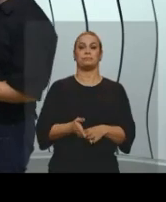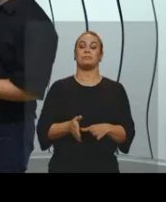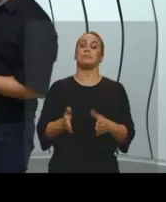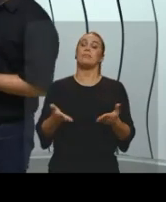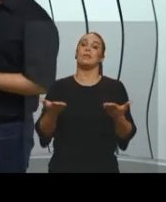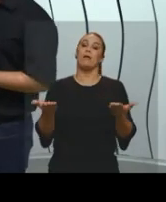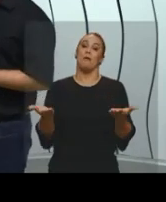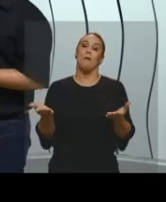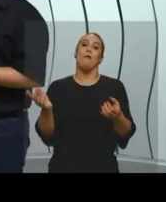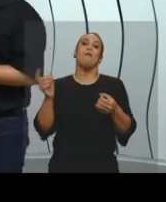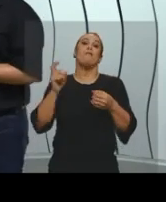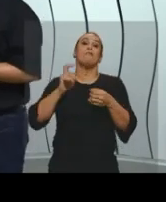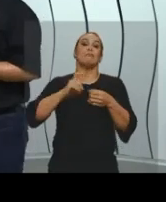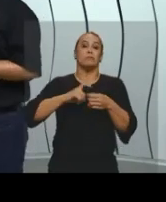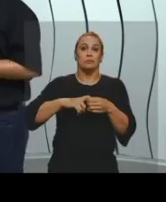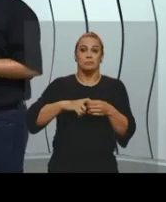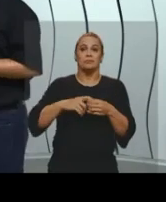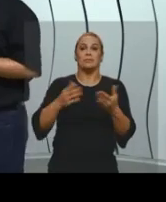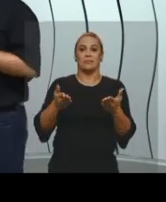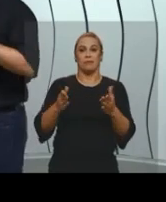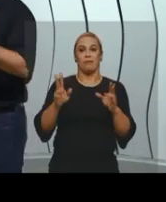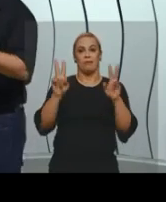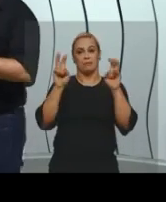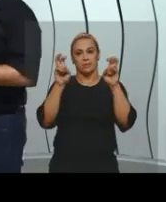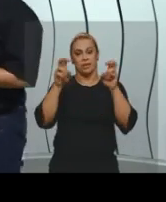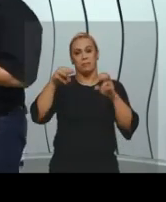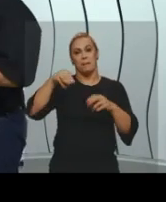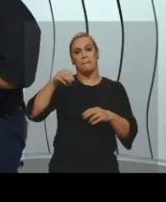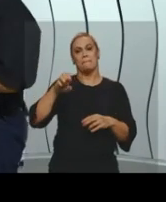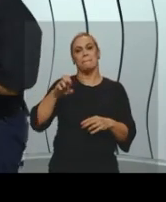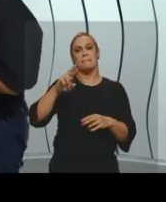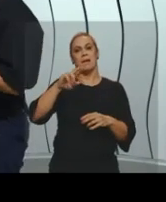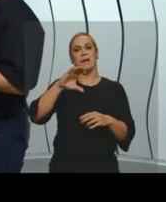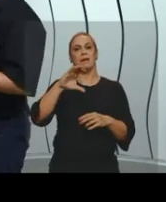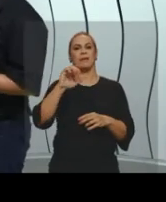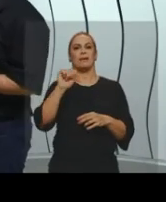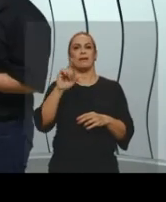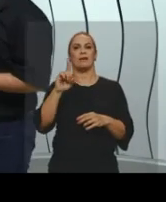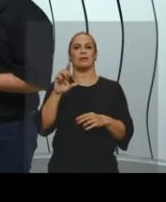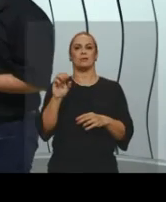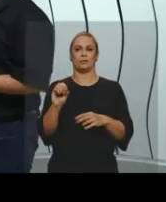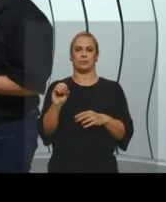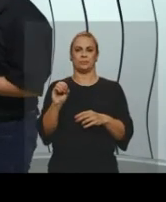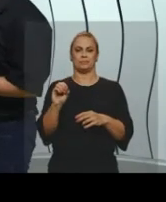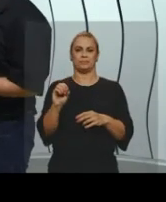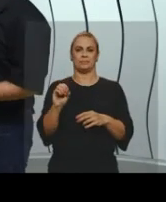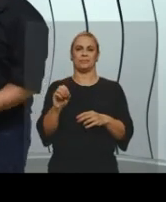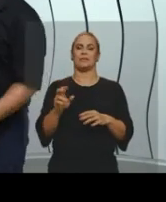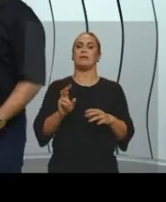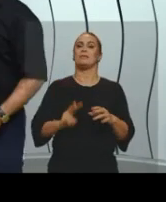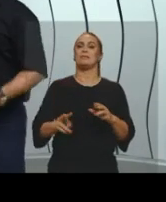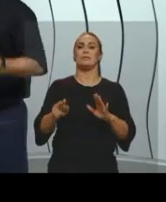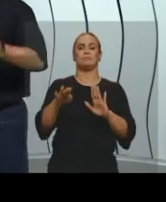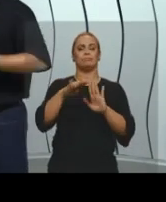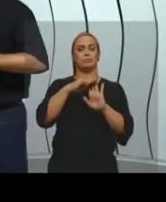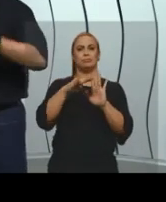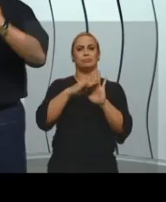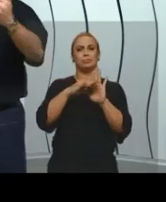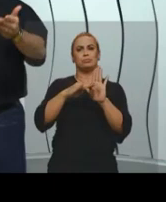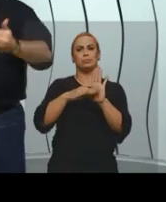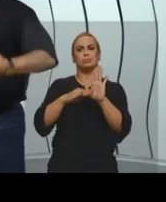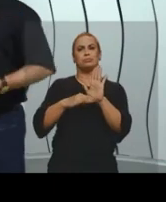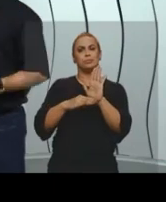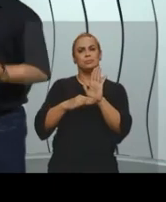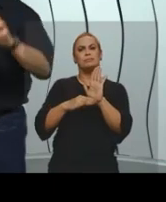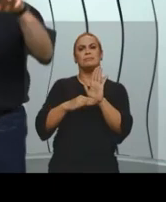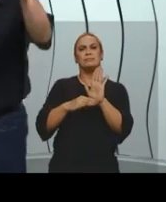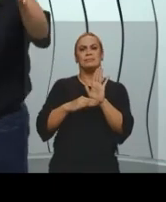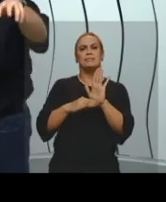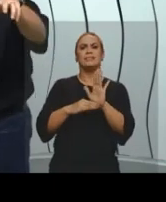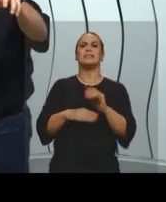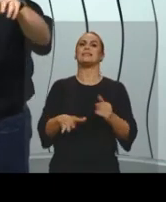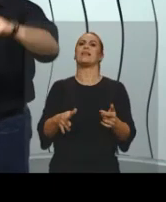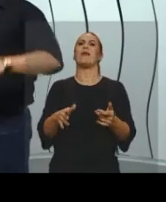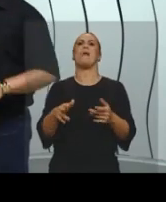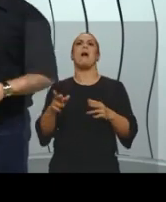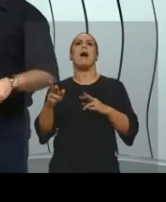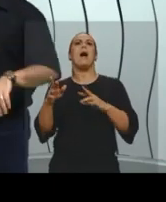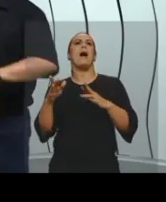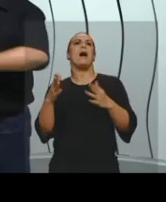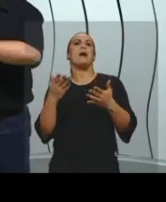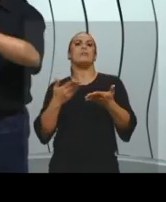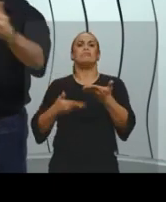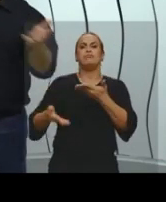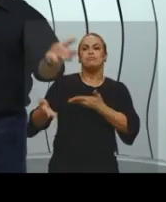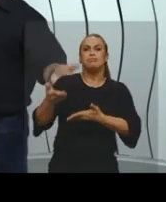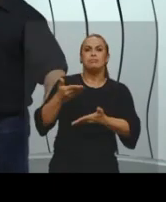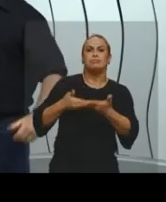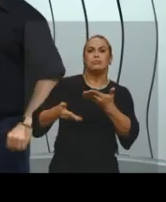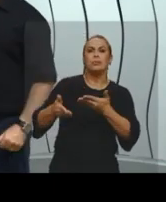padronização das leis da economia, relações trabalhistas, livre circulação de pessoas e de instalação de